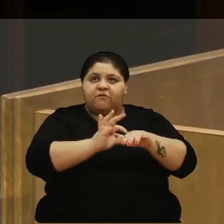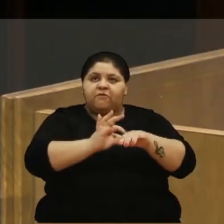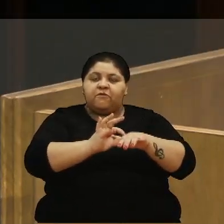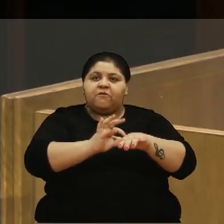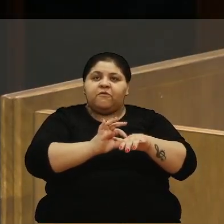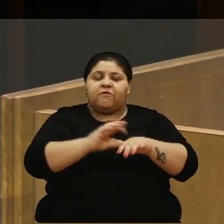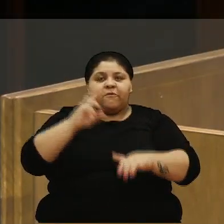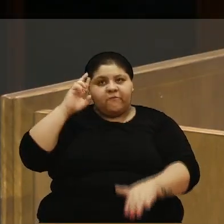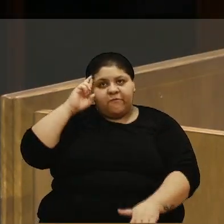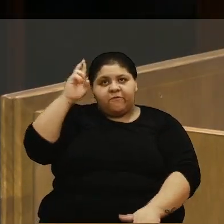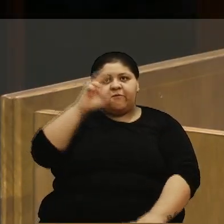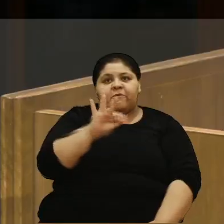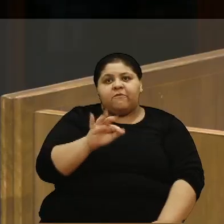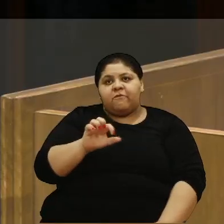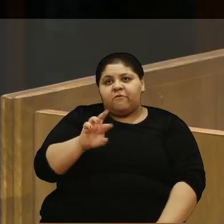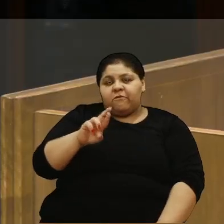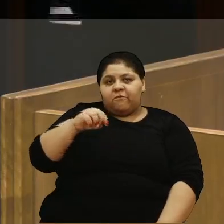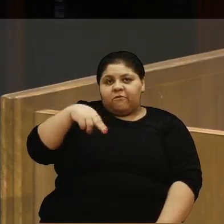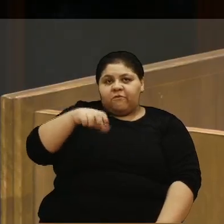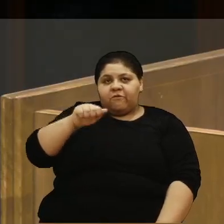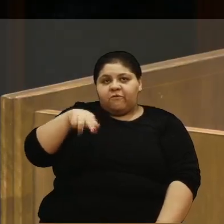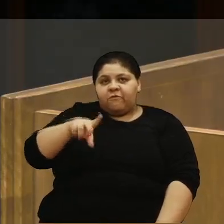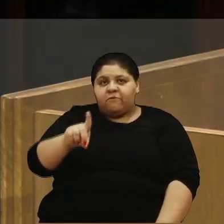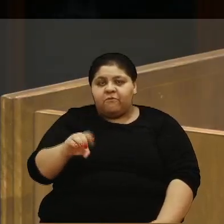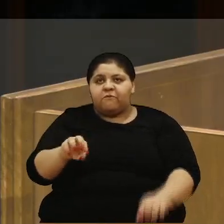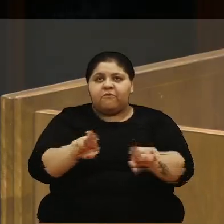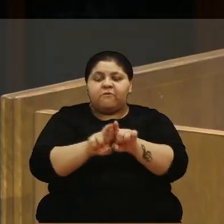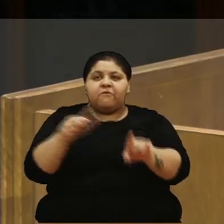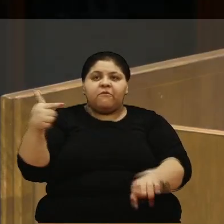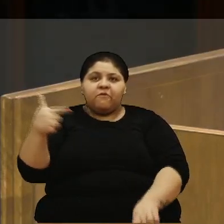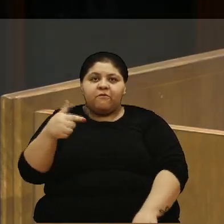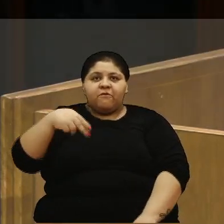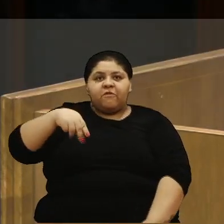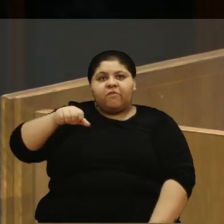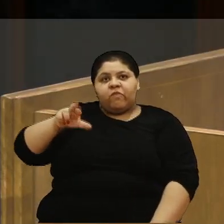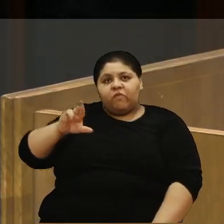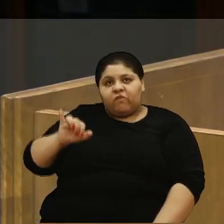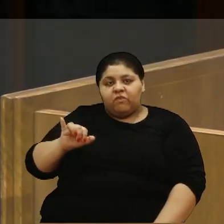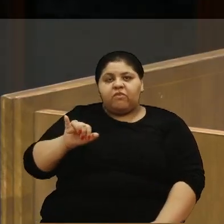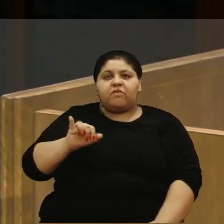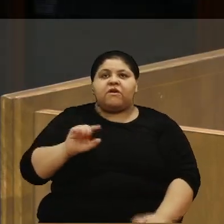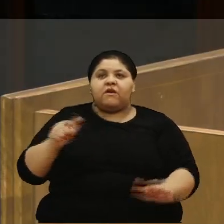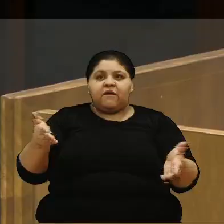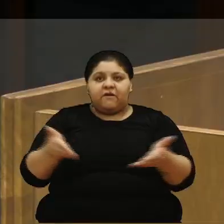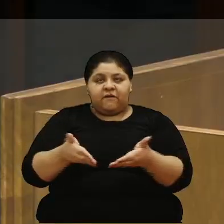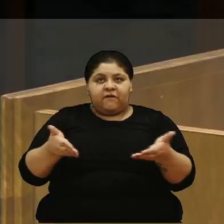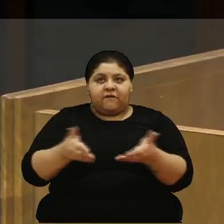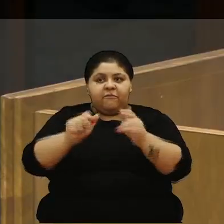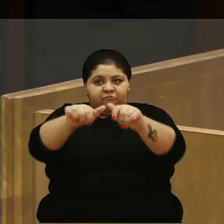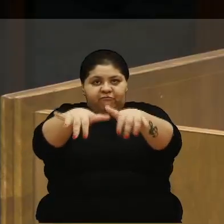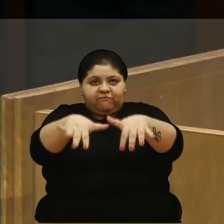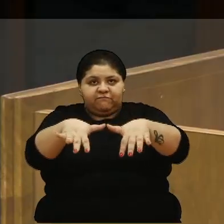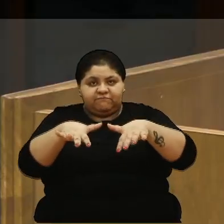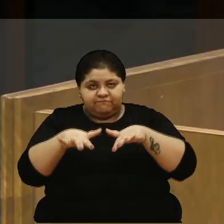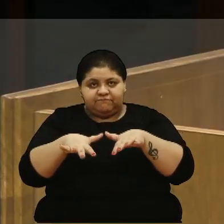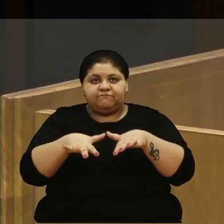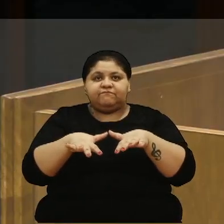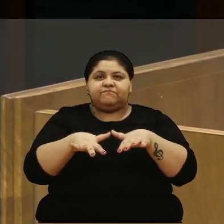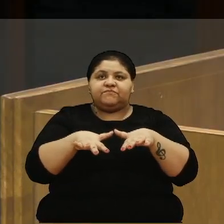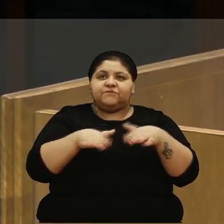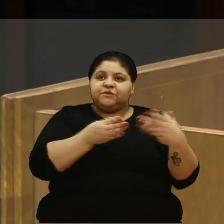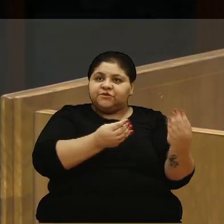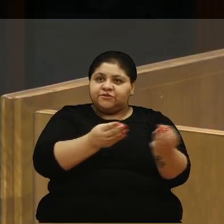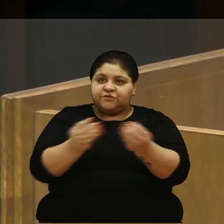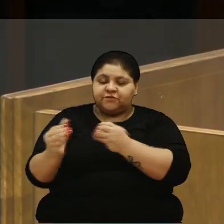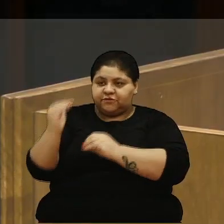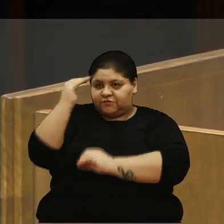Fernando Bonotto e pela vice-patroa Nelly Drum, que se encontram aqui na tribuna, na plateia, com muito empenho